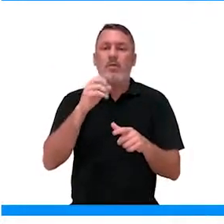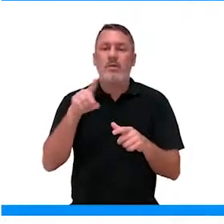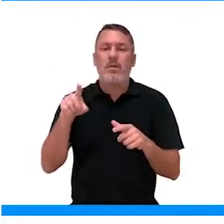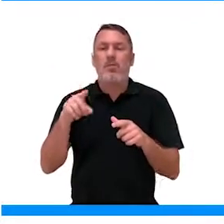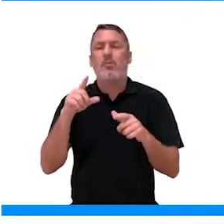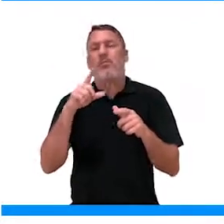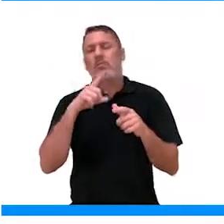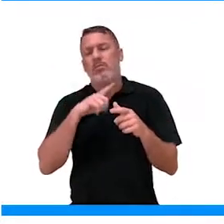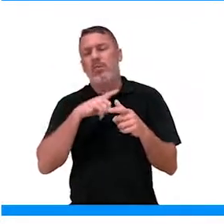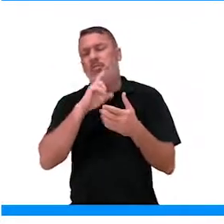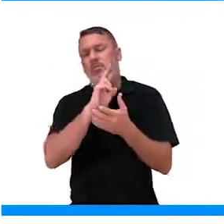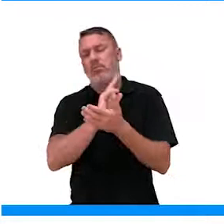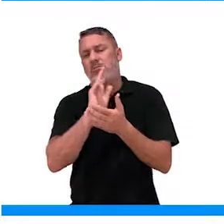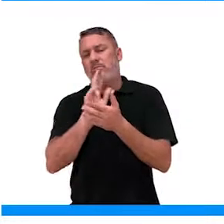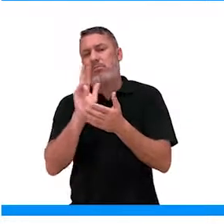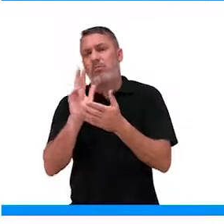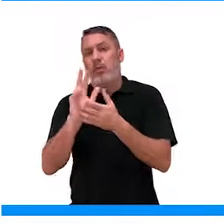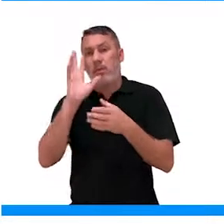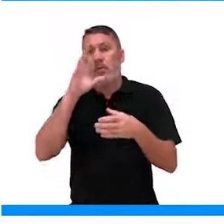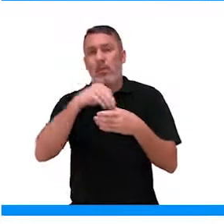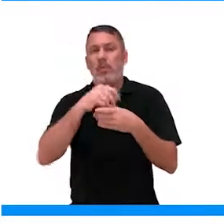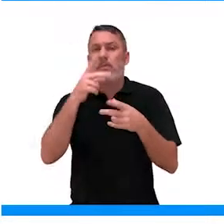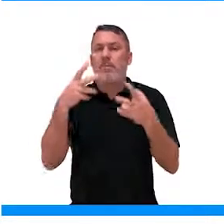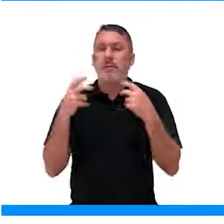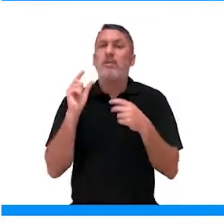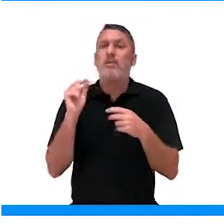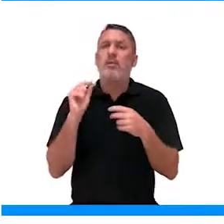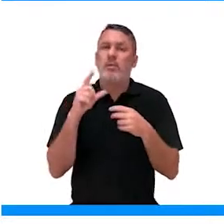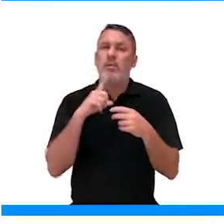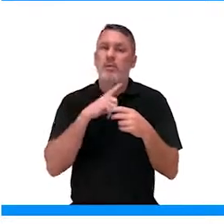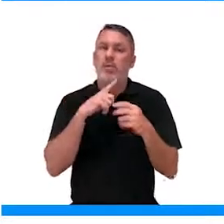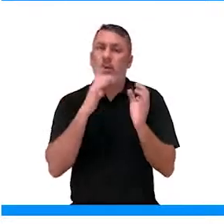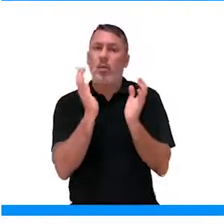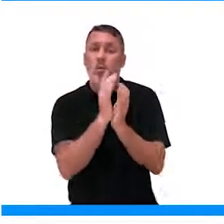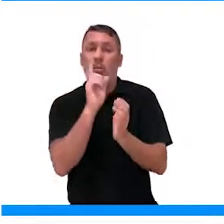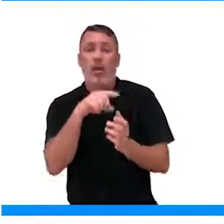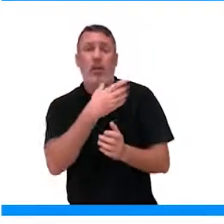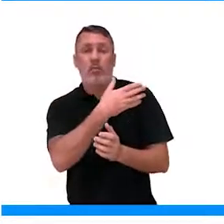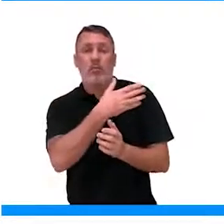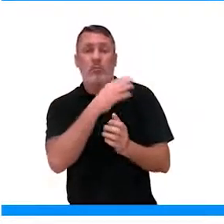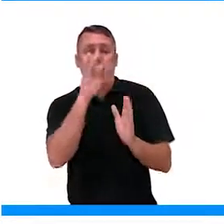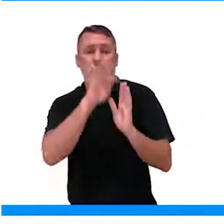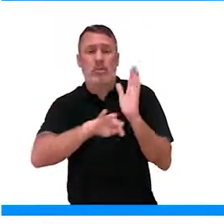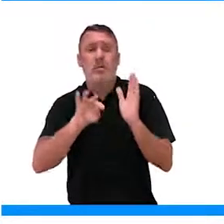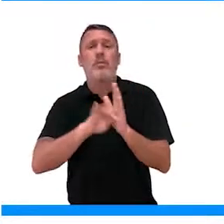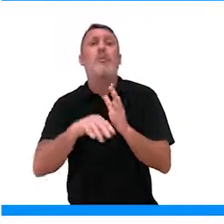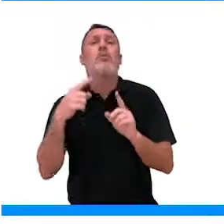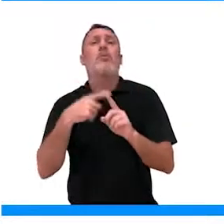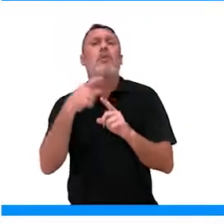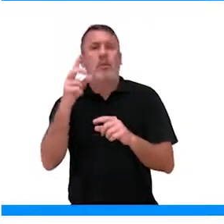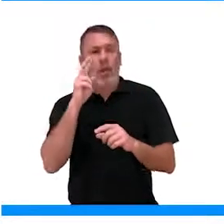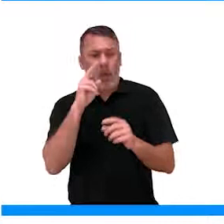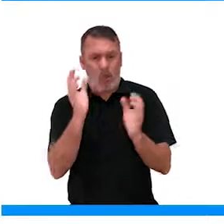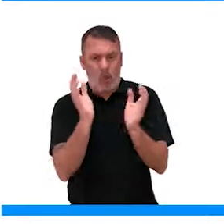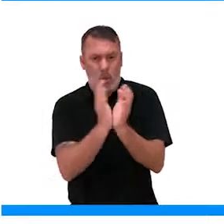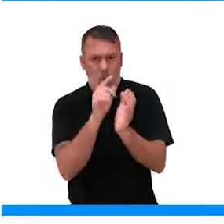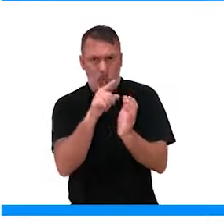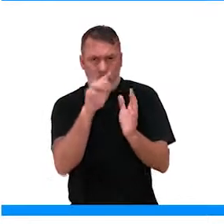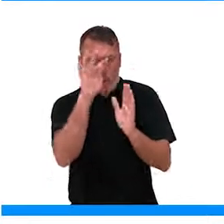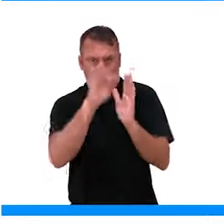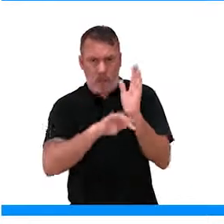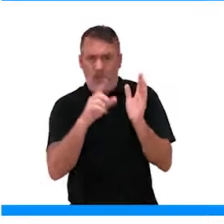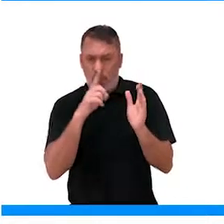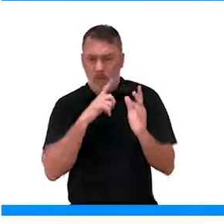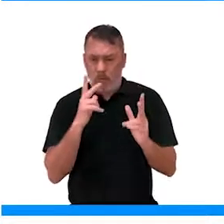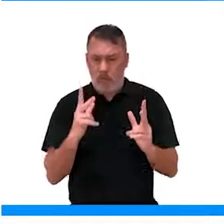como ambiguidade, polissemia, esses assuntos, eles entram ali nos gêneros textuais. O aluno olha para aquele gênero textual,